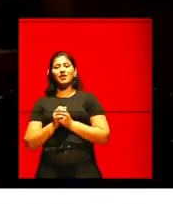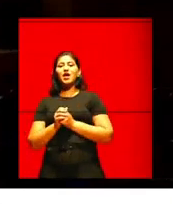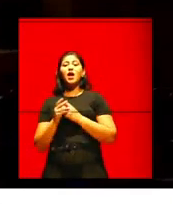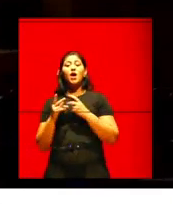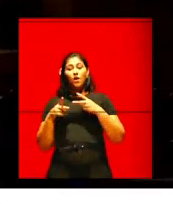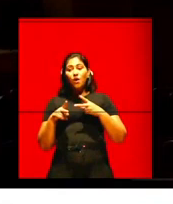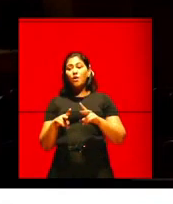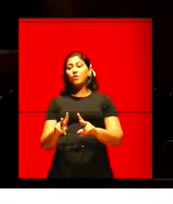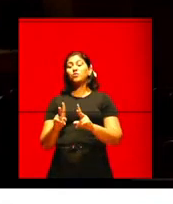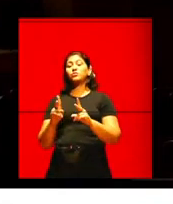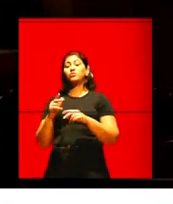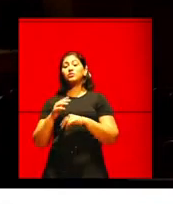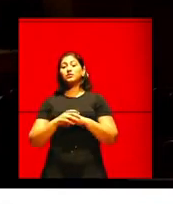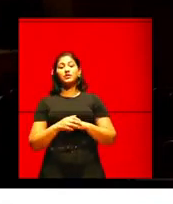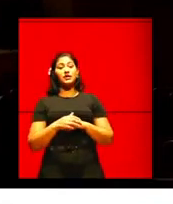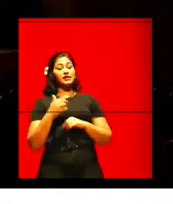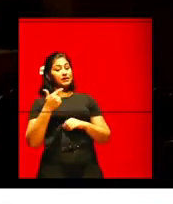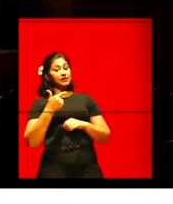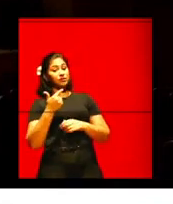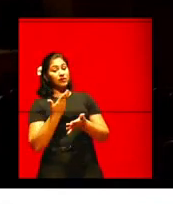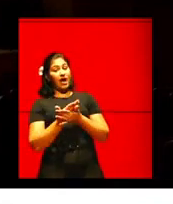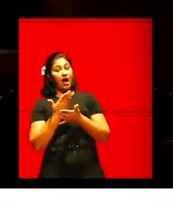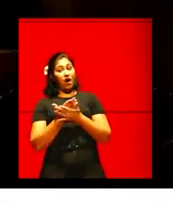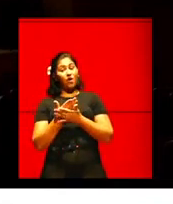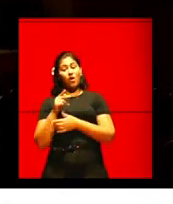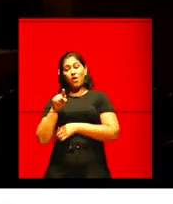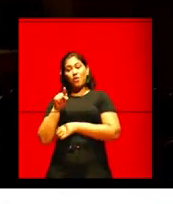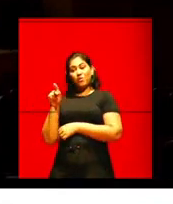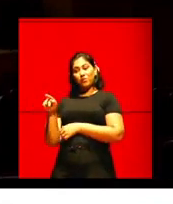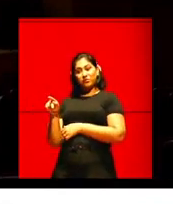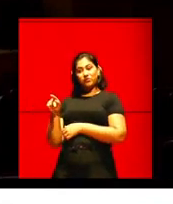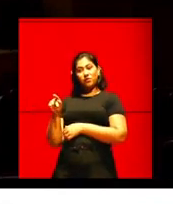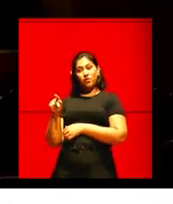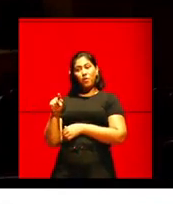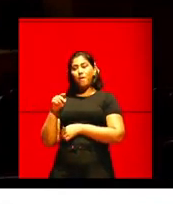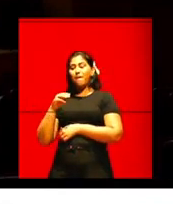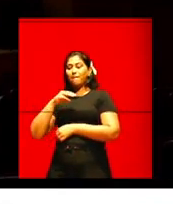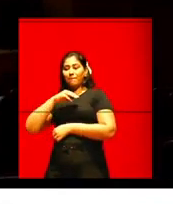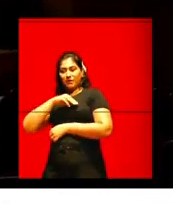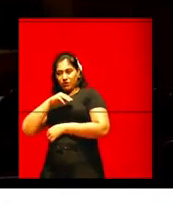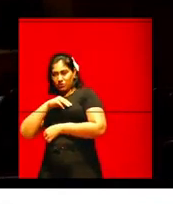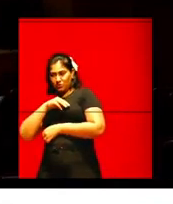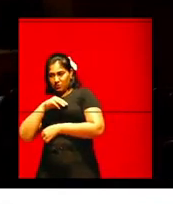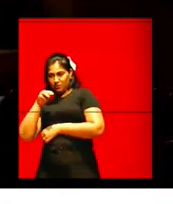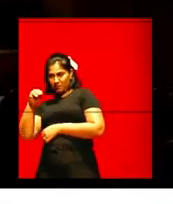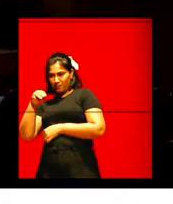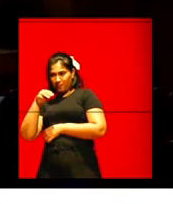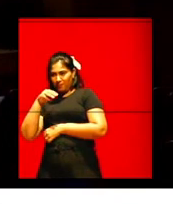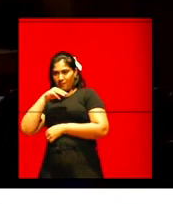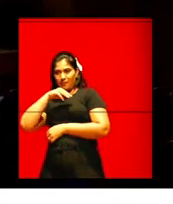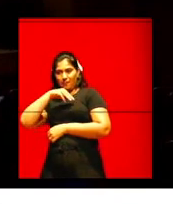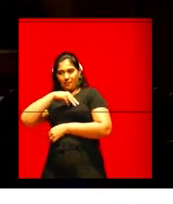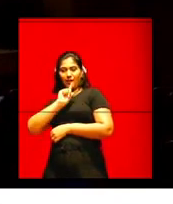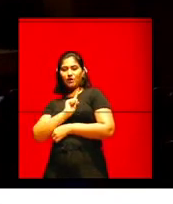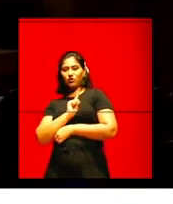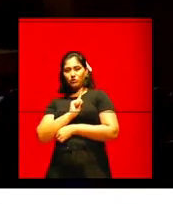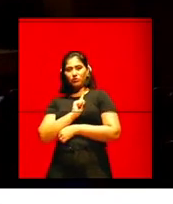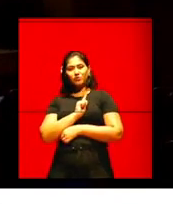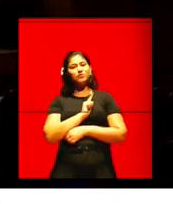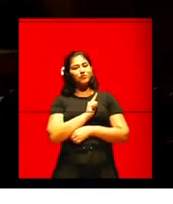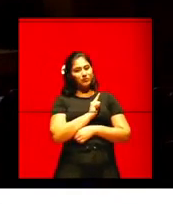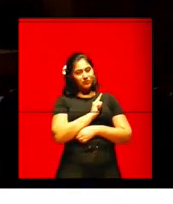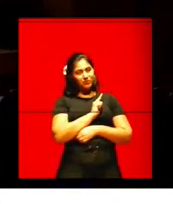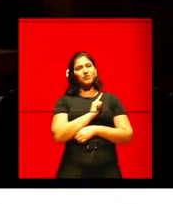Nossa segunda aula de hoje, nosso querido professor lá da Escola Major Guapindaia, professor de literatura,